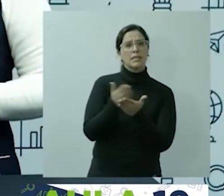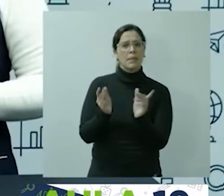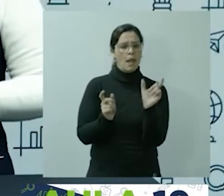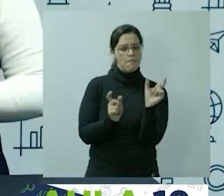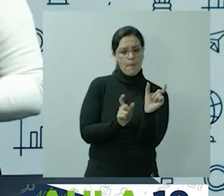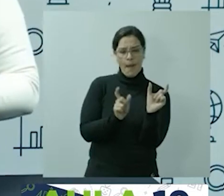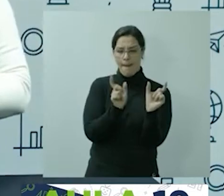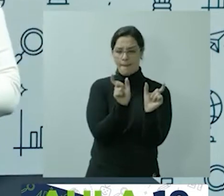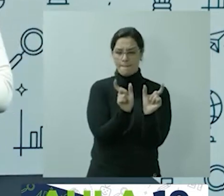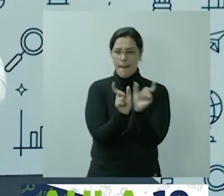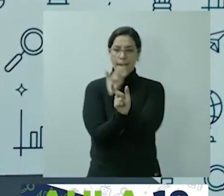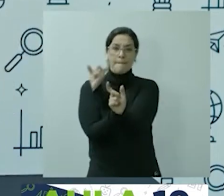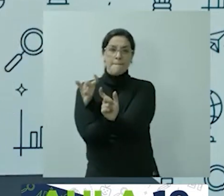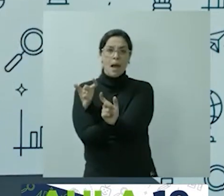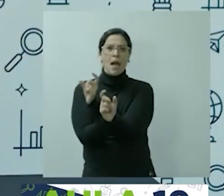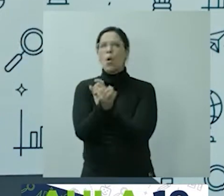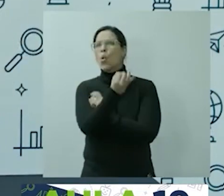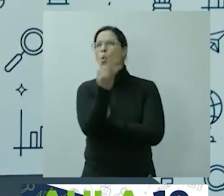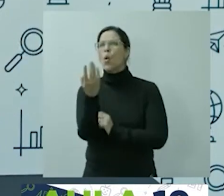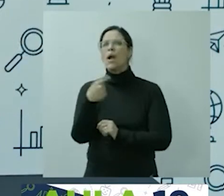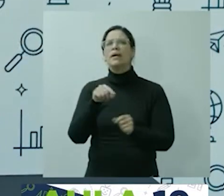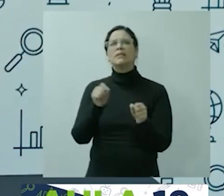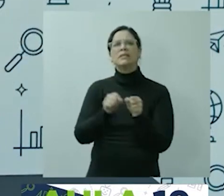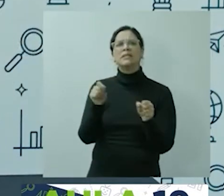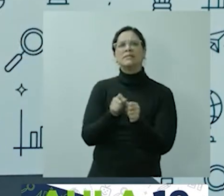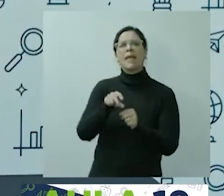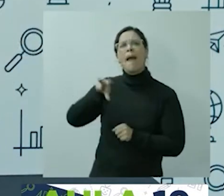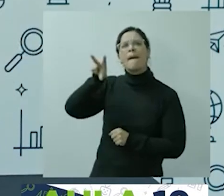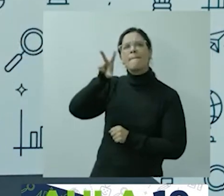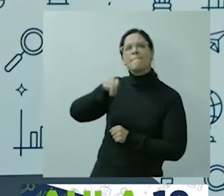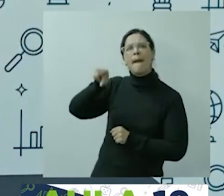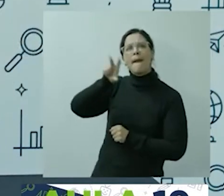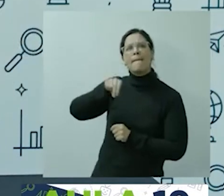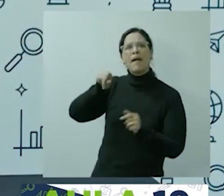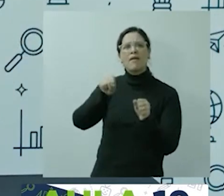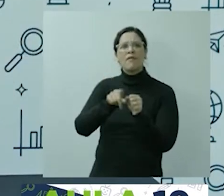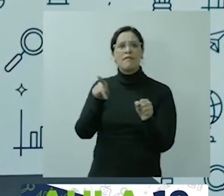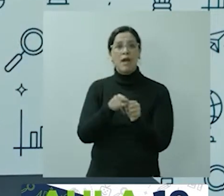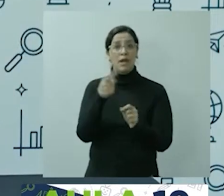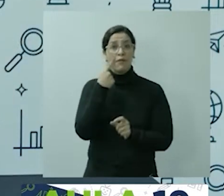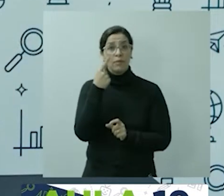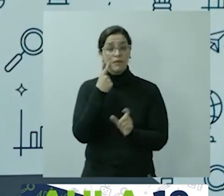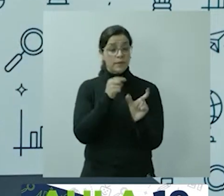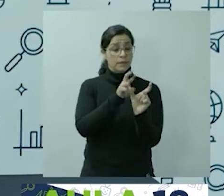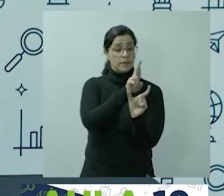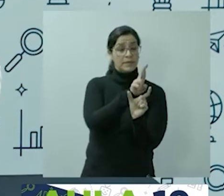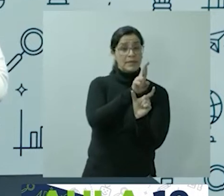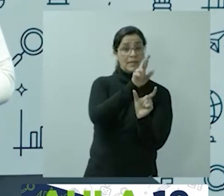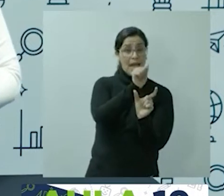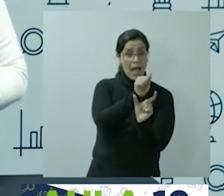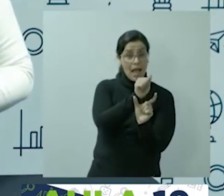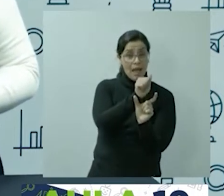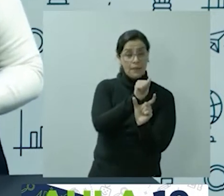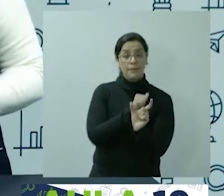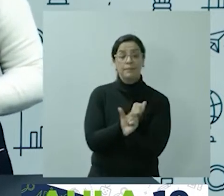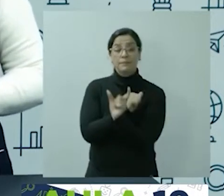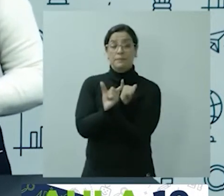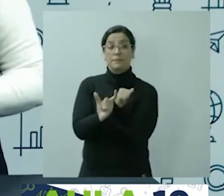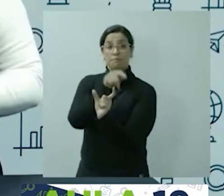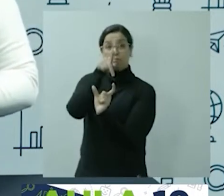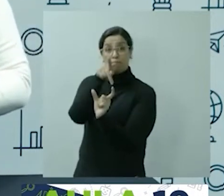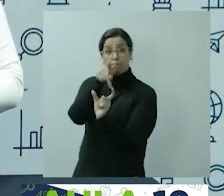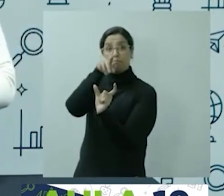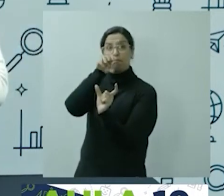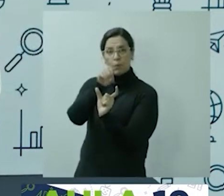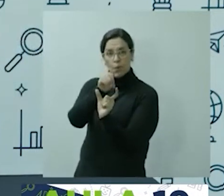a palavra raposa, quantas vezes nós abrimos a boca para falar raposa? Vamos contar? Ra-po-za.